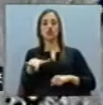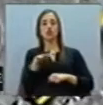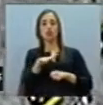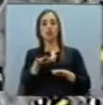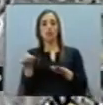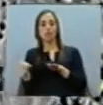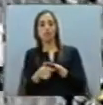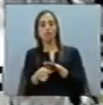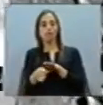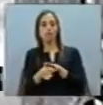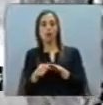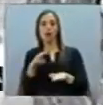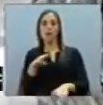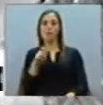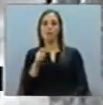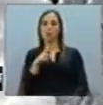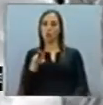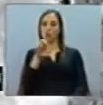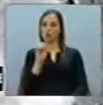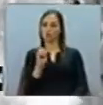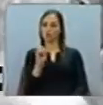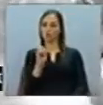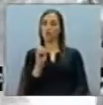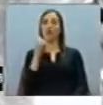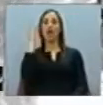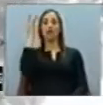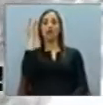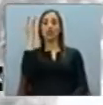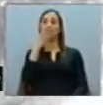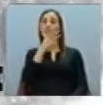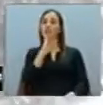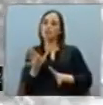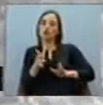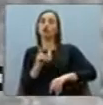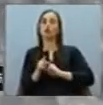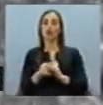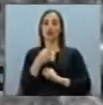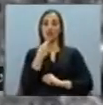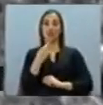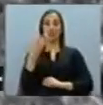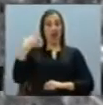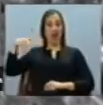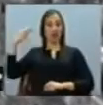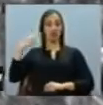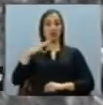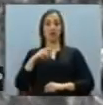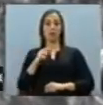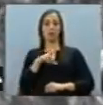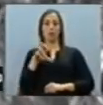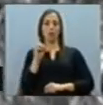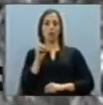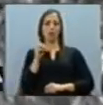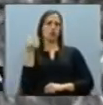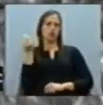subterrâneas de Mercúrio. Então diz a teoria mais ou menos o seguinte: quando Mercúrio era um planeta muito jovem, era basicamente